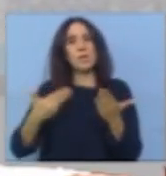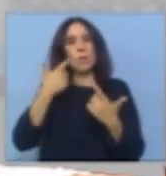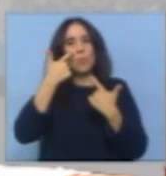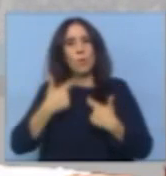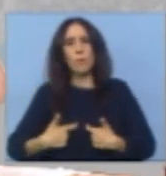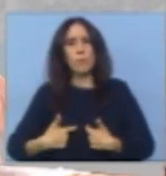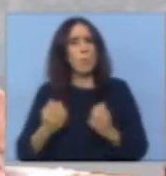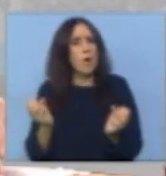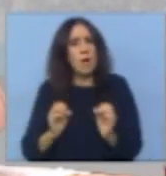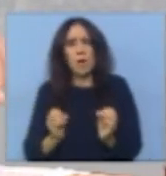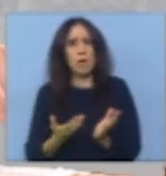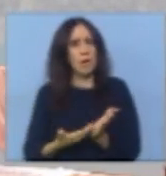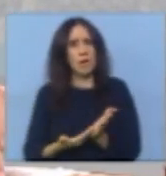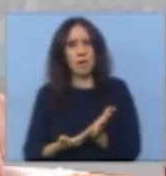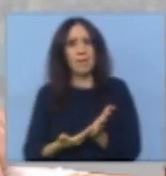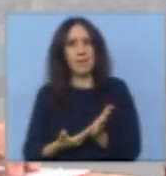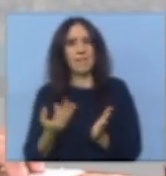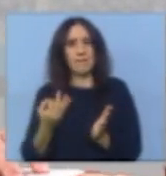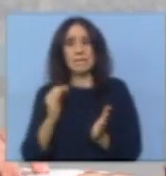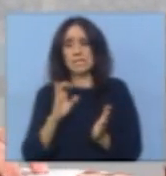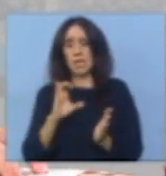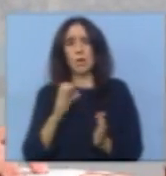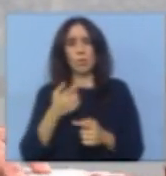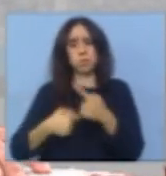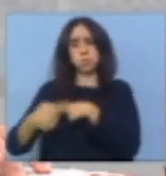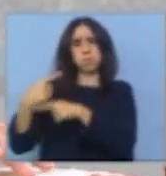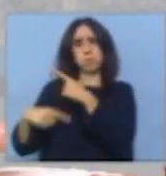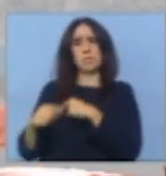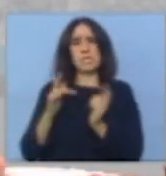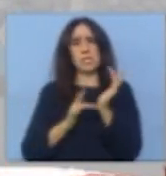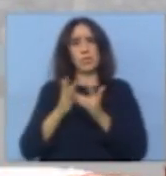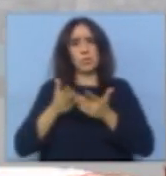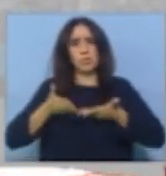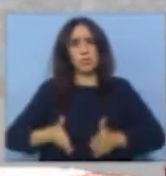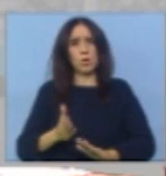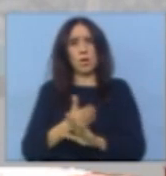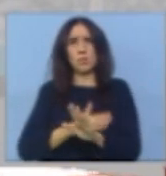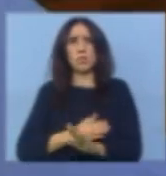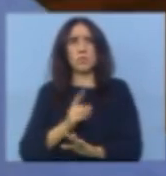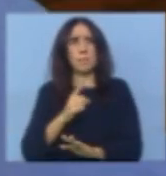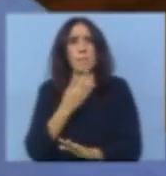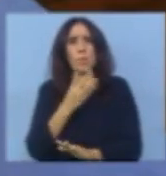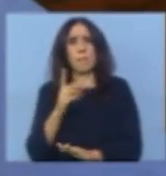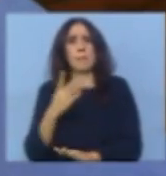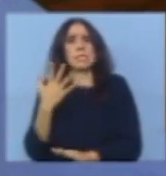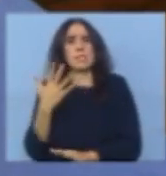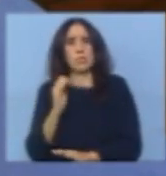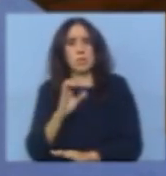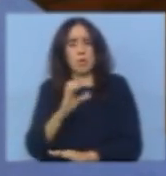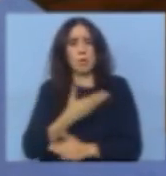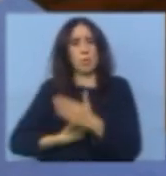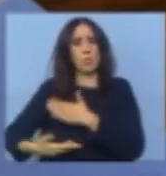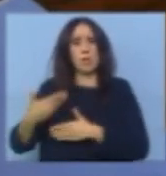não são. Aqui, vários séculos antes de Cristo, 4 ou 5 séculos antes de Cristo, já há princípios de liberdade